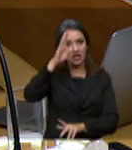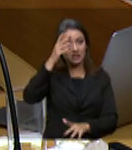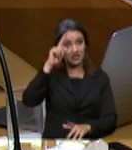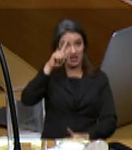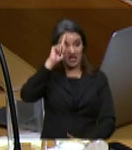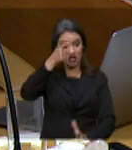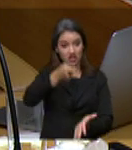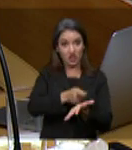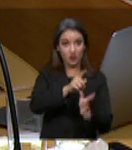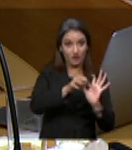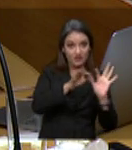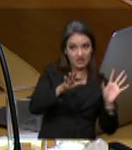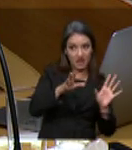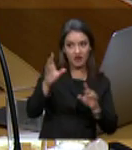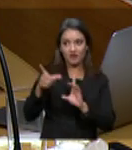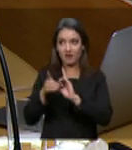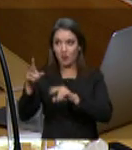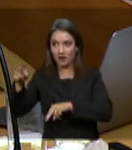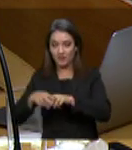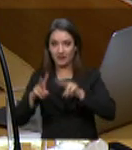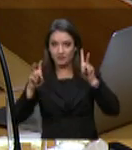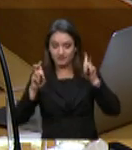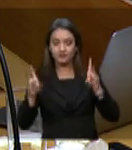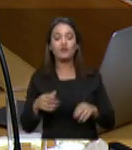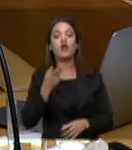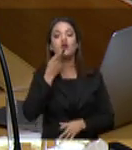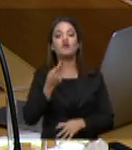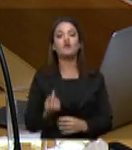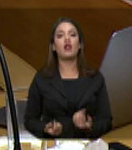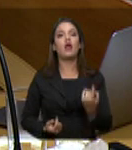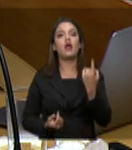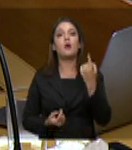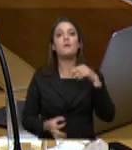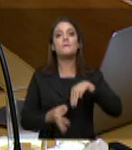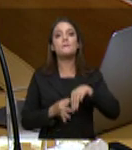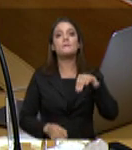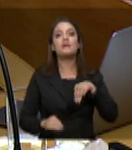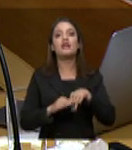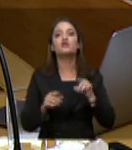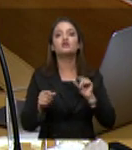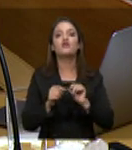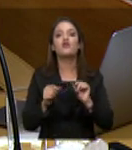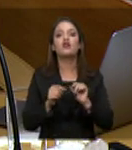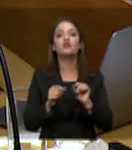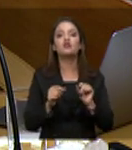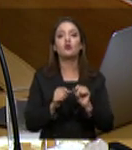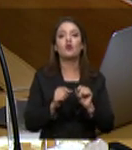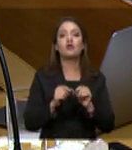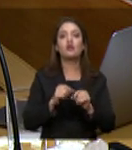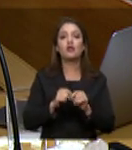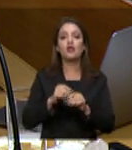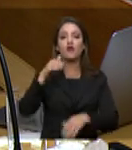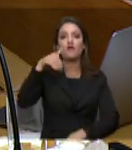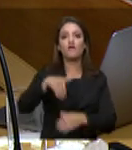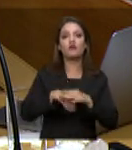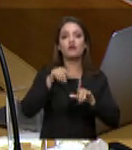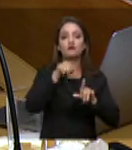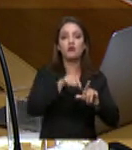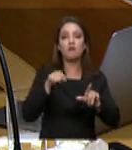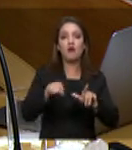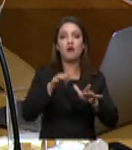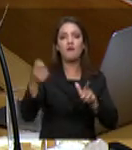você é presa sustenta que um ministro fraudou as eleições de